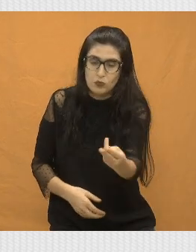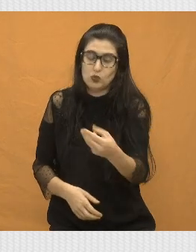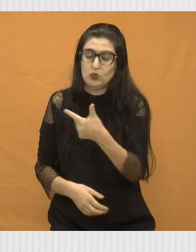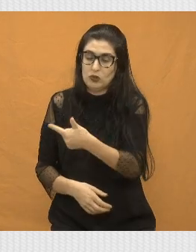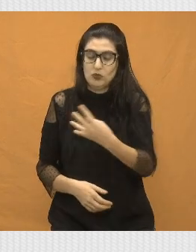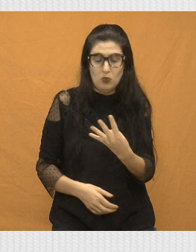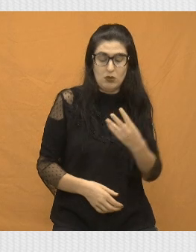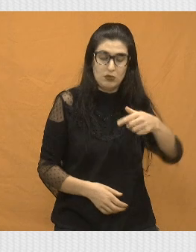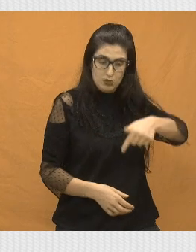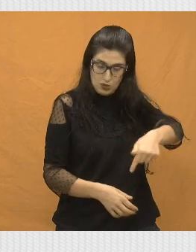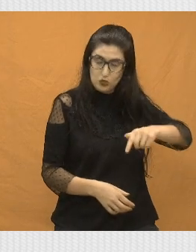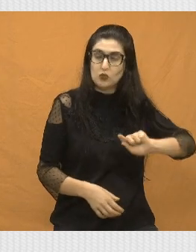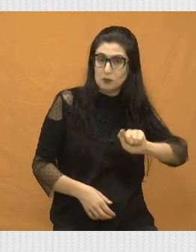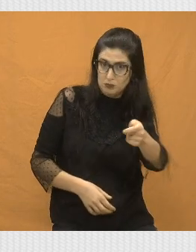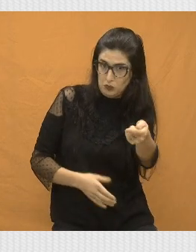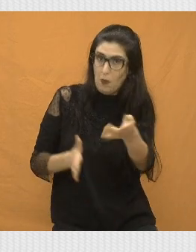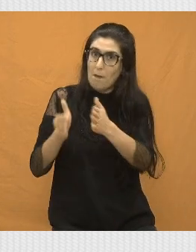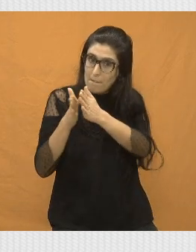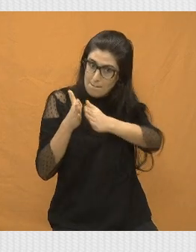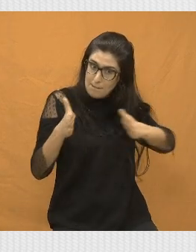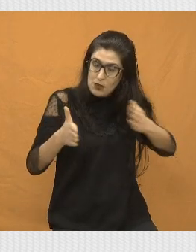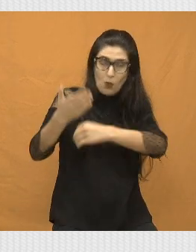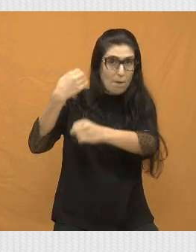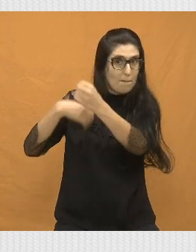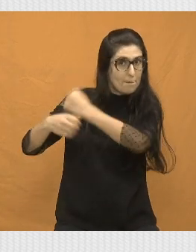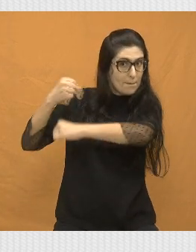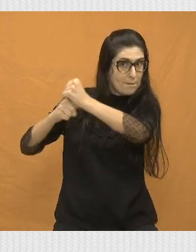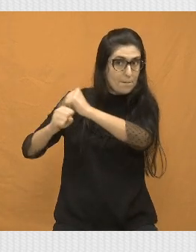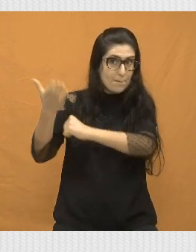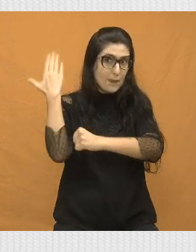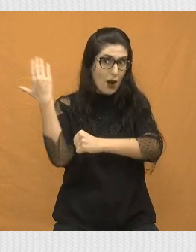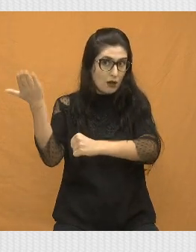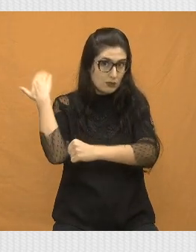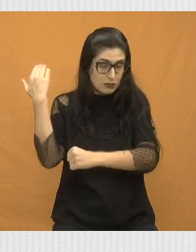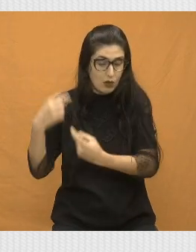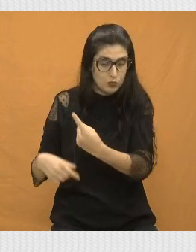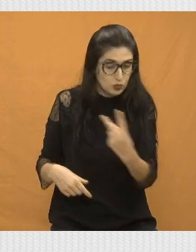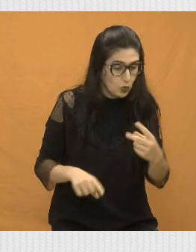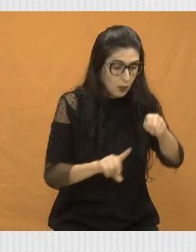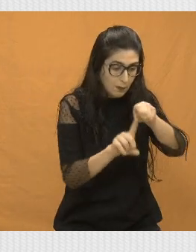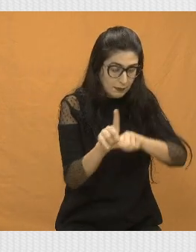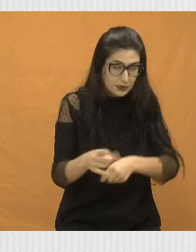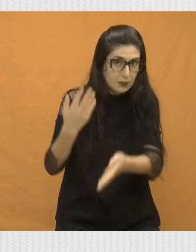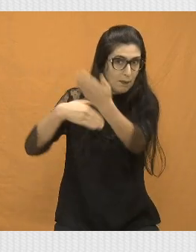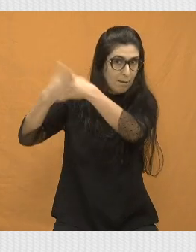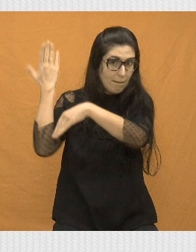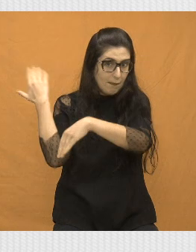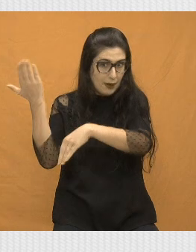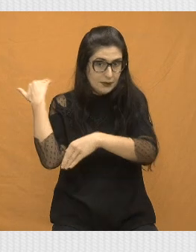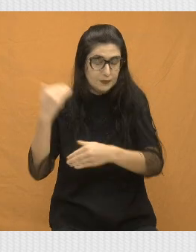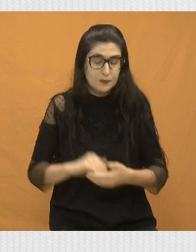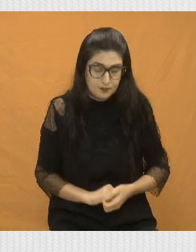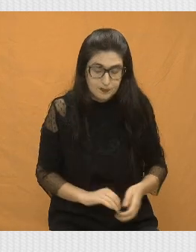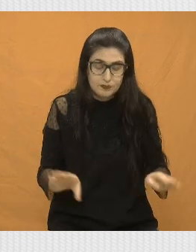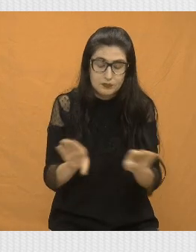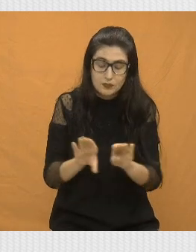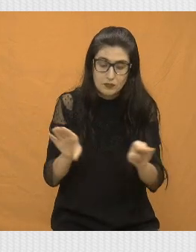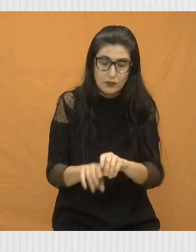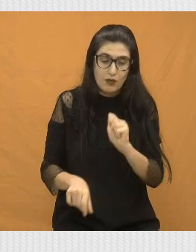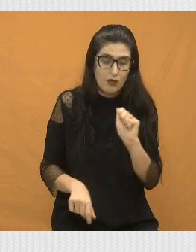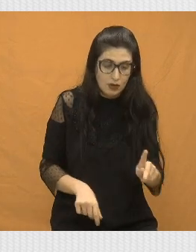21.247.000 para o mesmo período, últimos 12 meses. Compensação financeira entre regime e previdência,